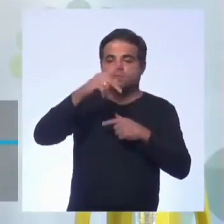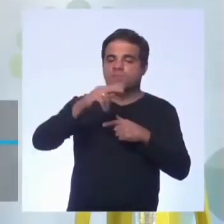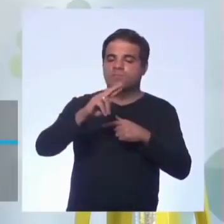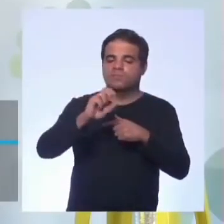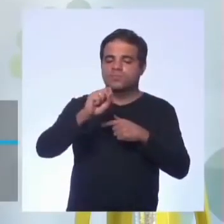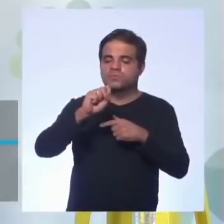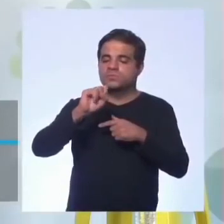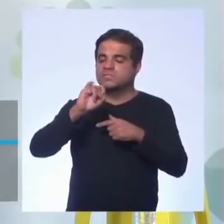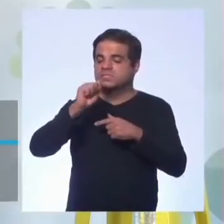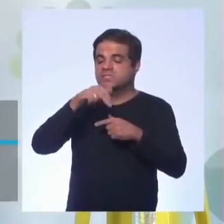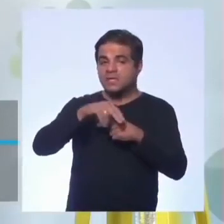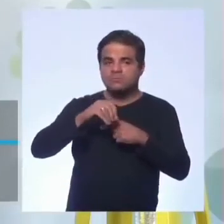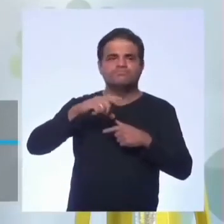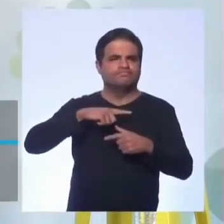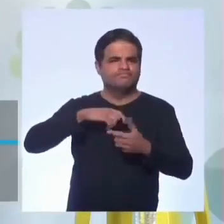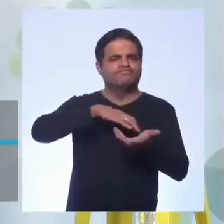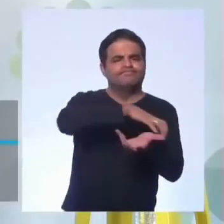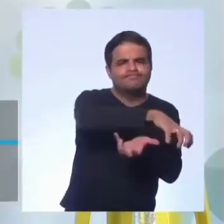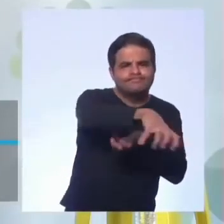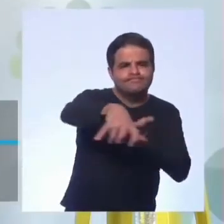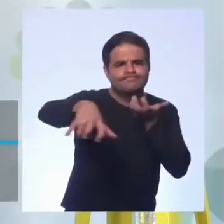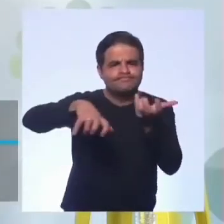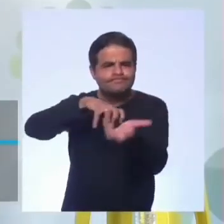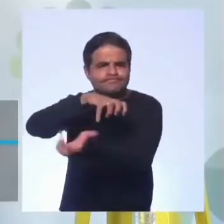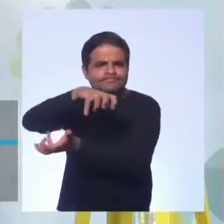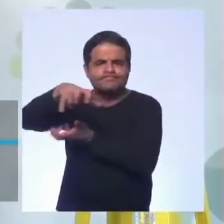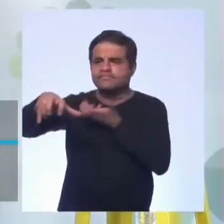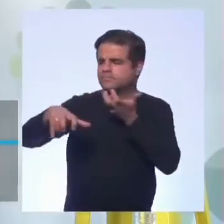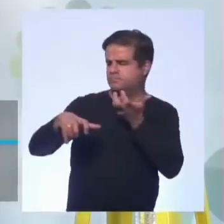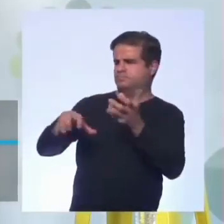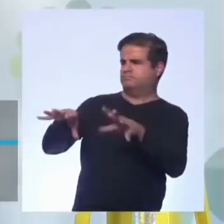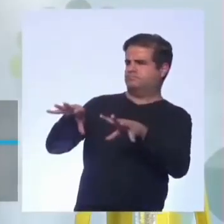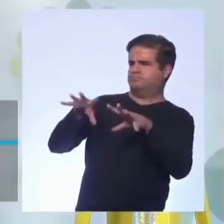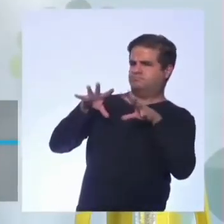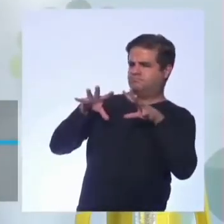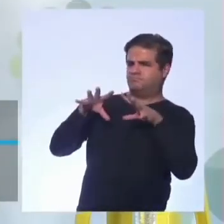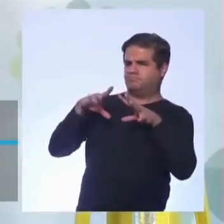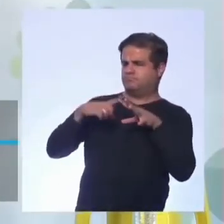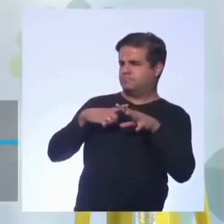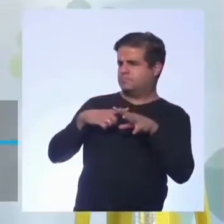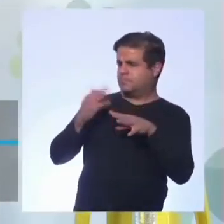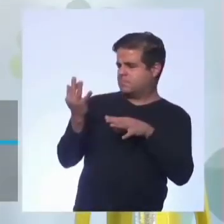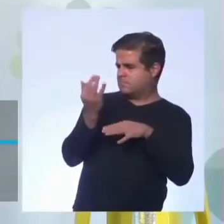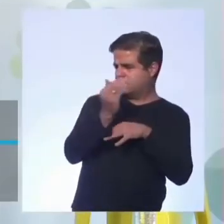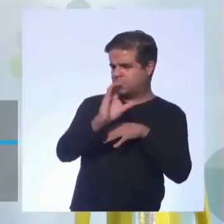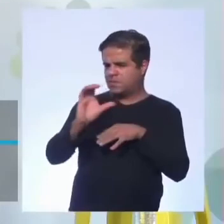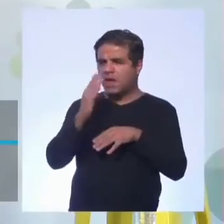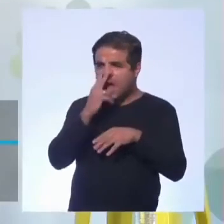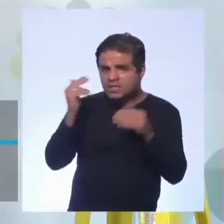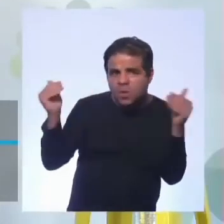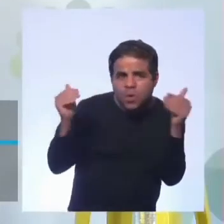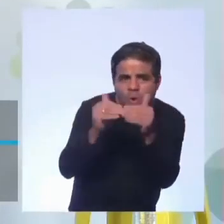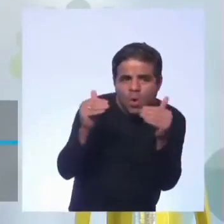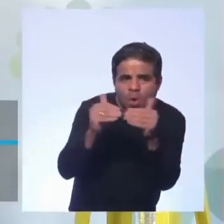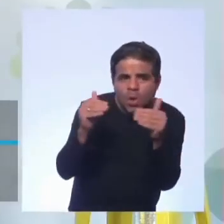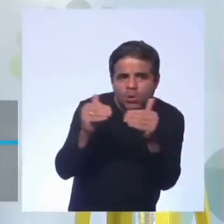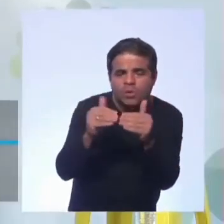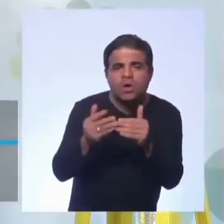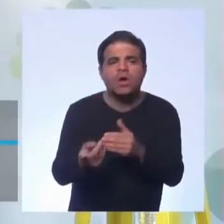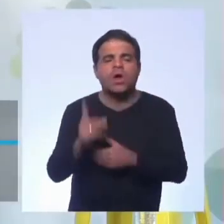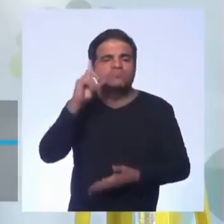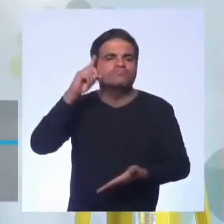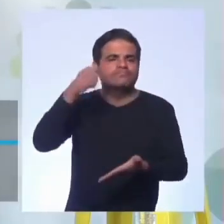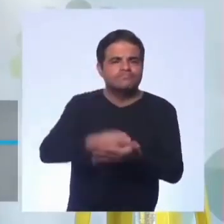Franco-Prussiana. Já temos um conflito aí, hein, galerinha? Ou vocês acham que a França concordou com a tomada